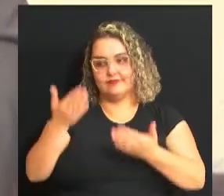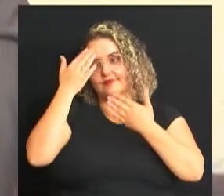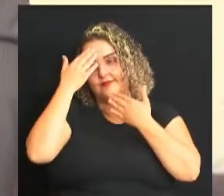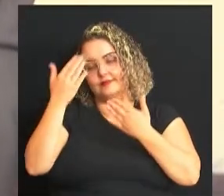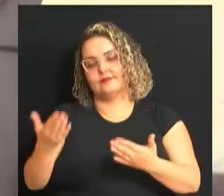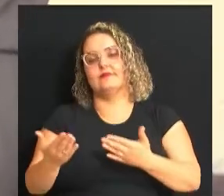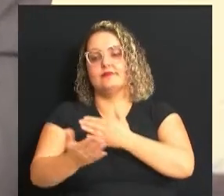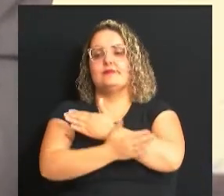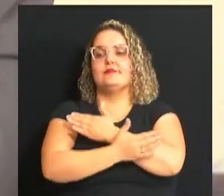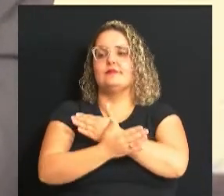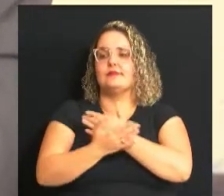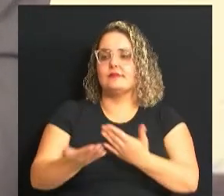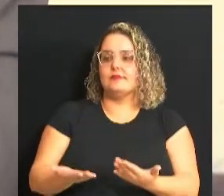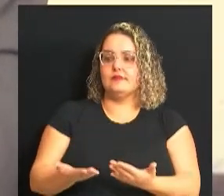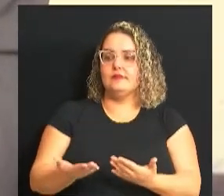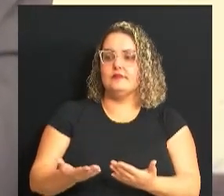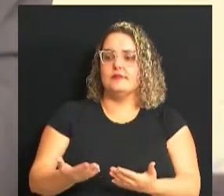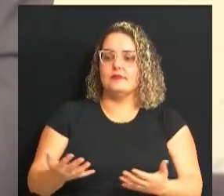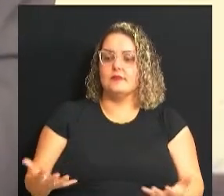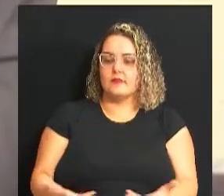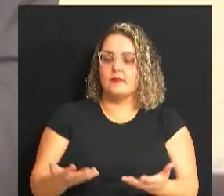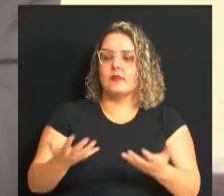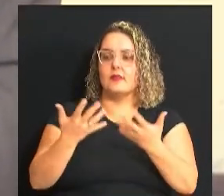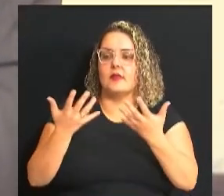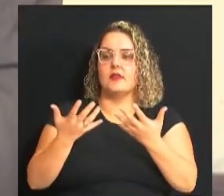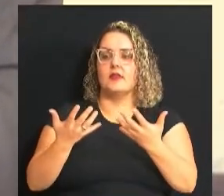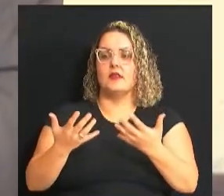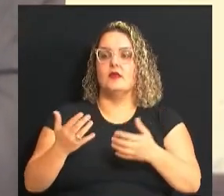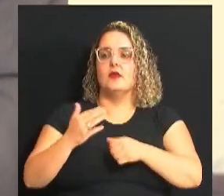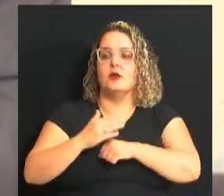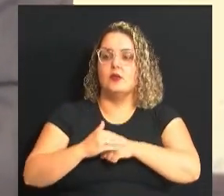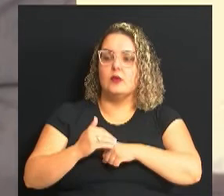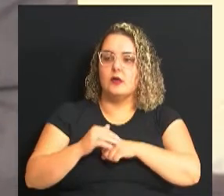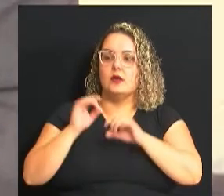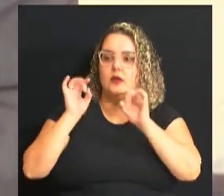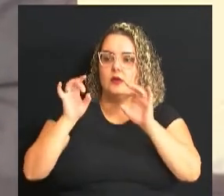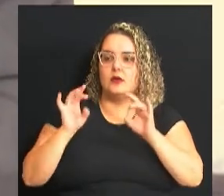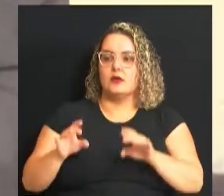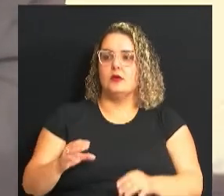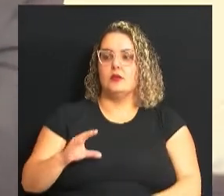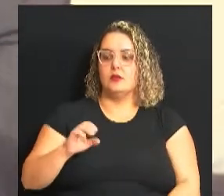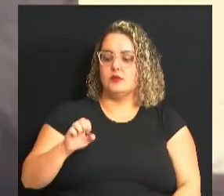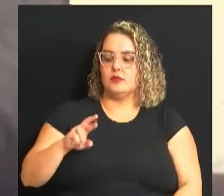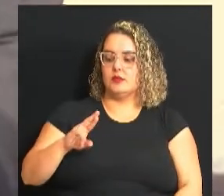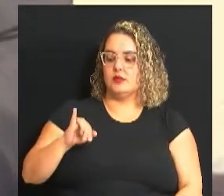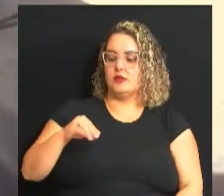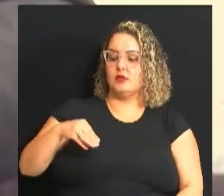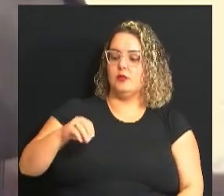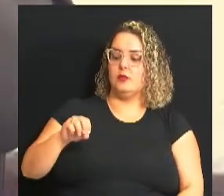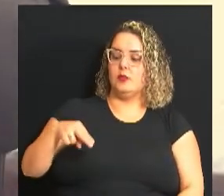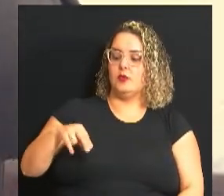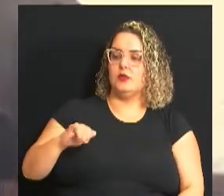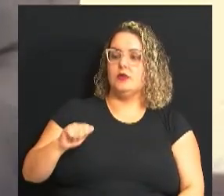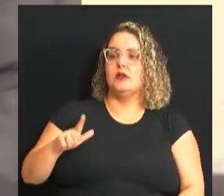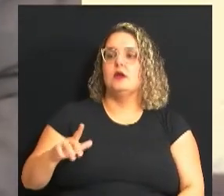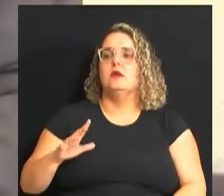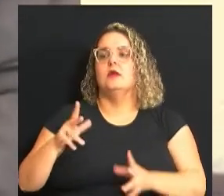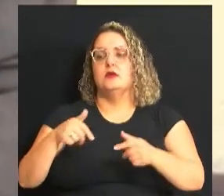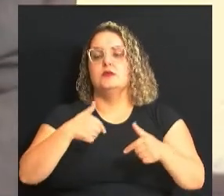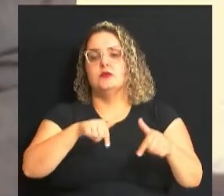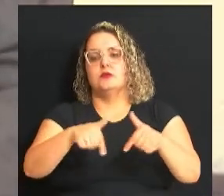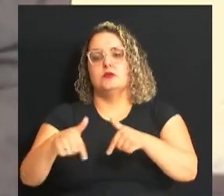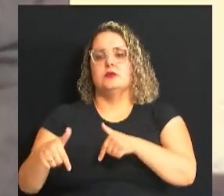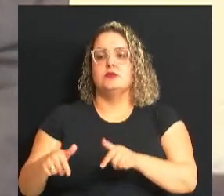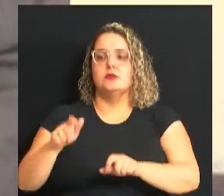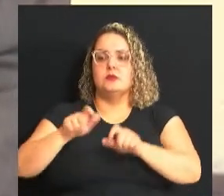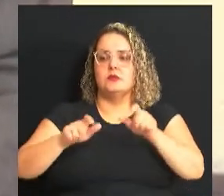nos ajudar e contribuir. E um carinho todo especial ao nosso cerimonial, a todas as pessoas que trabalham na